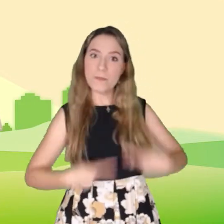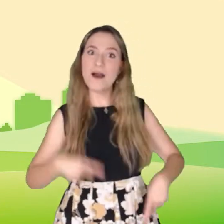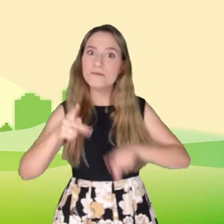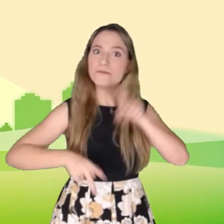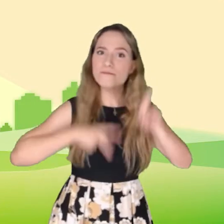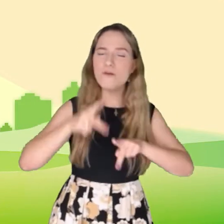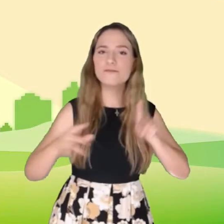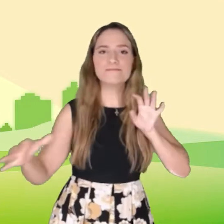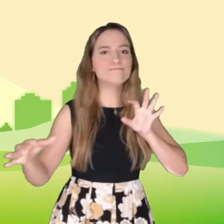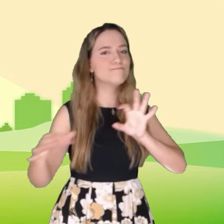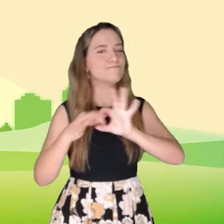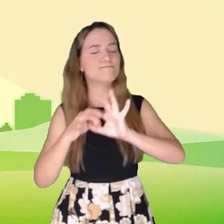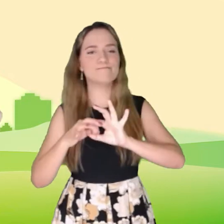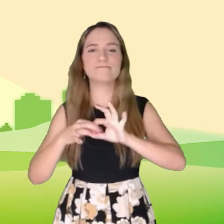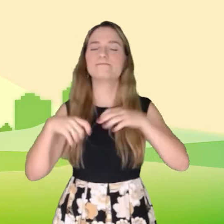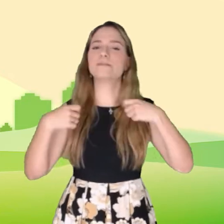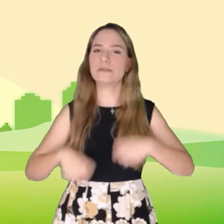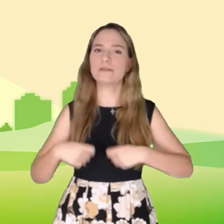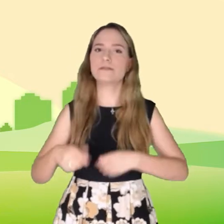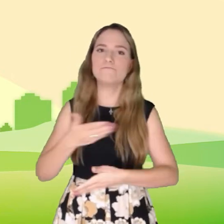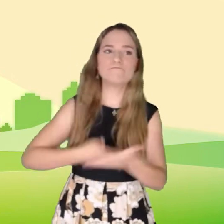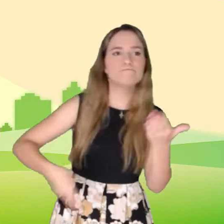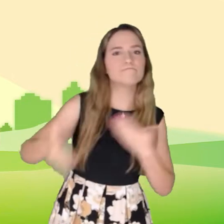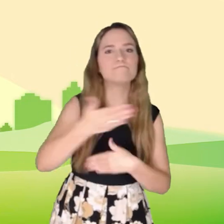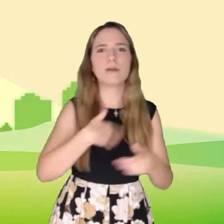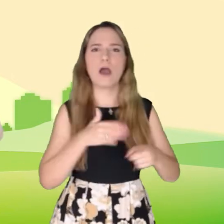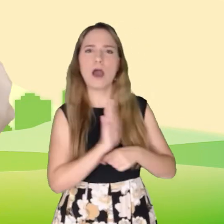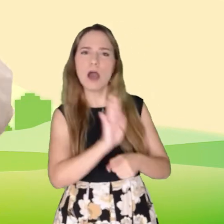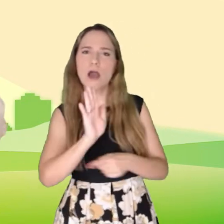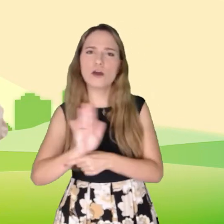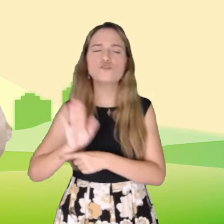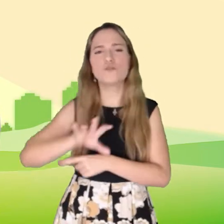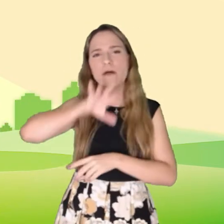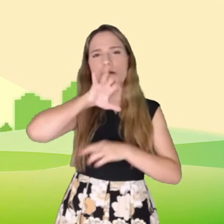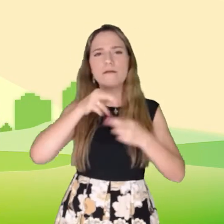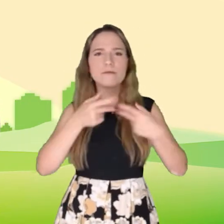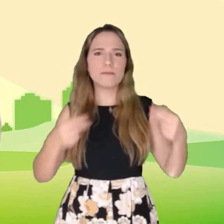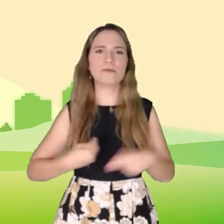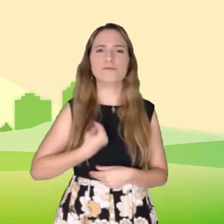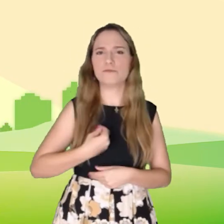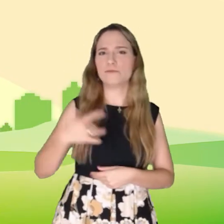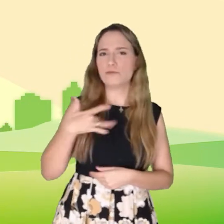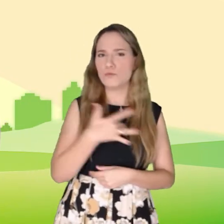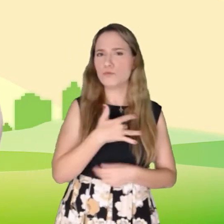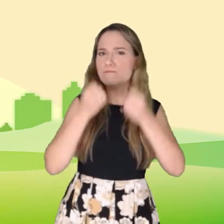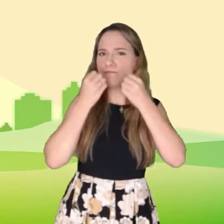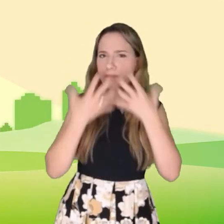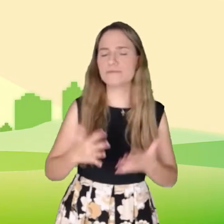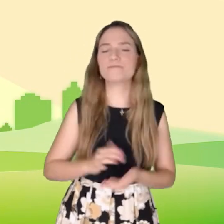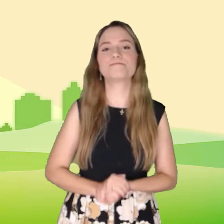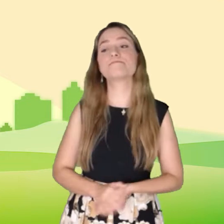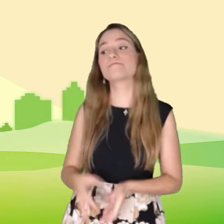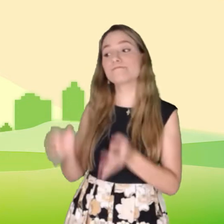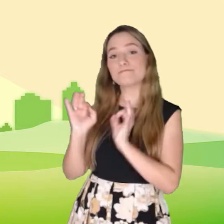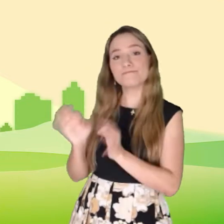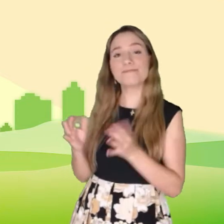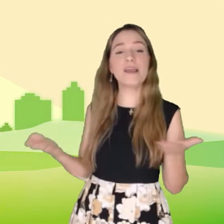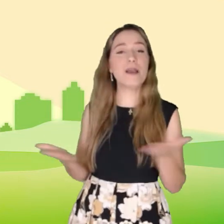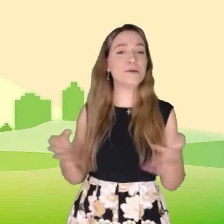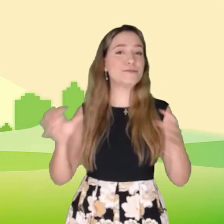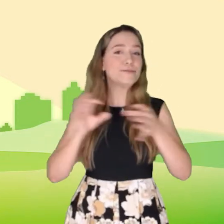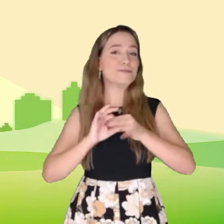está intrinsecamente conectada à saúde dos demais animais. É isso mesmo, Su. Nosso